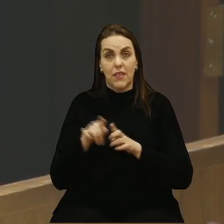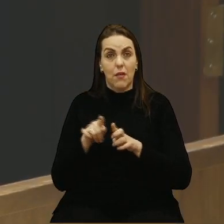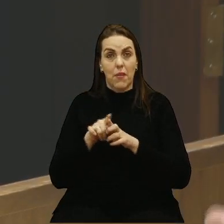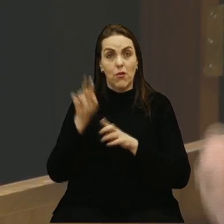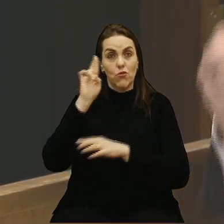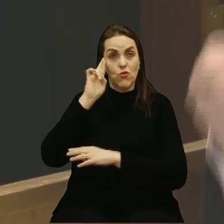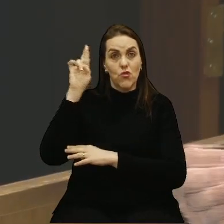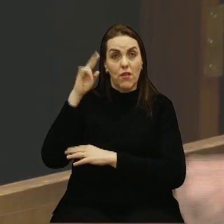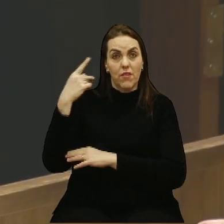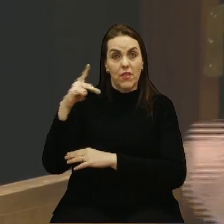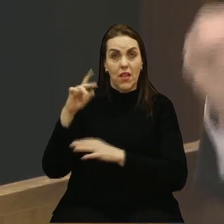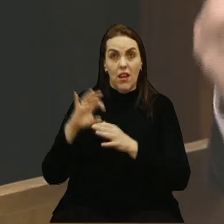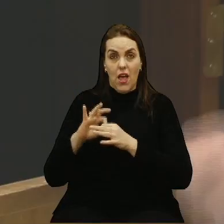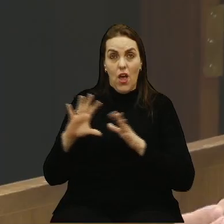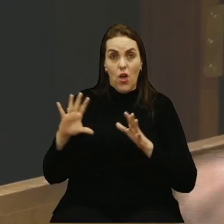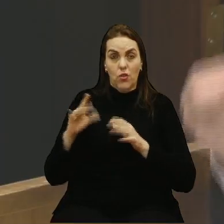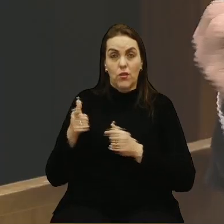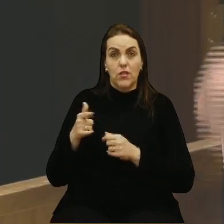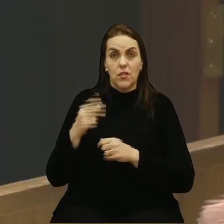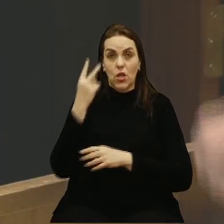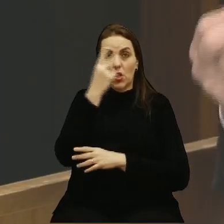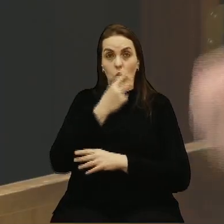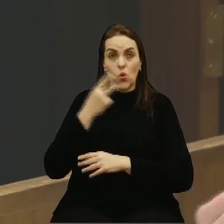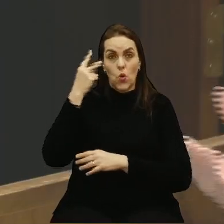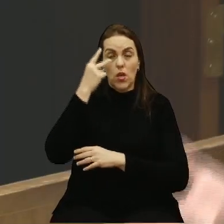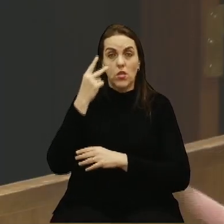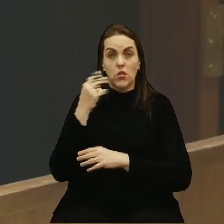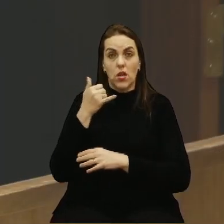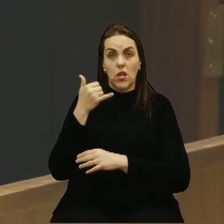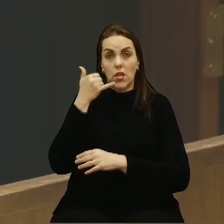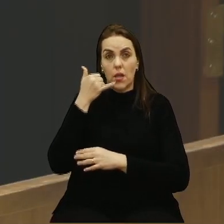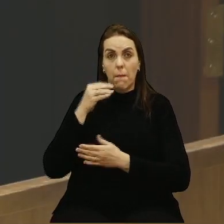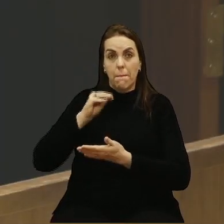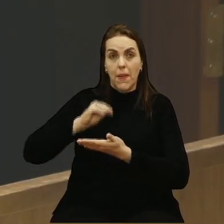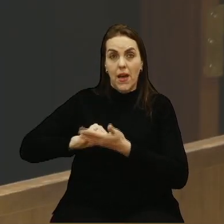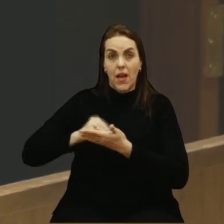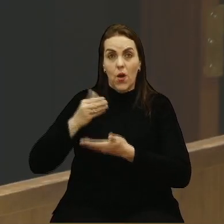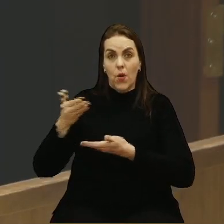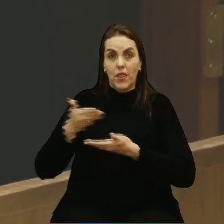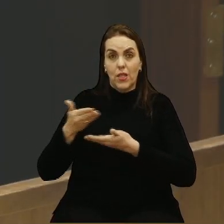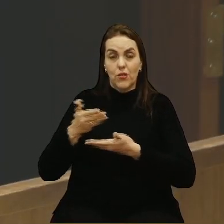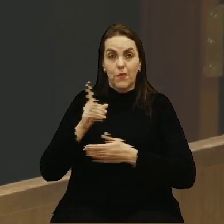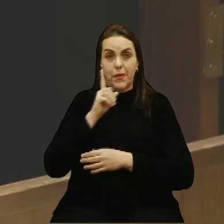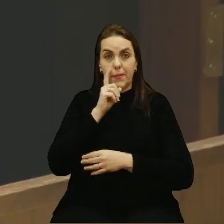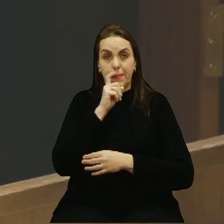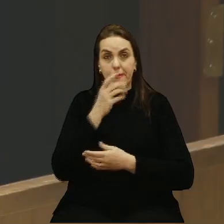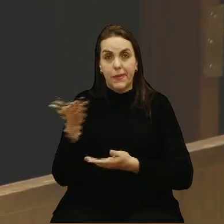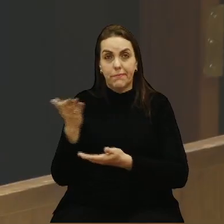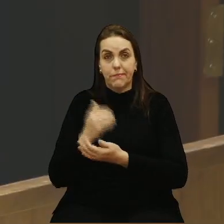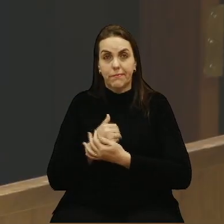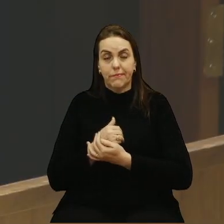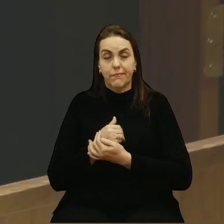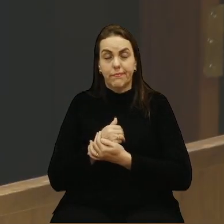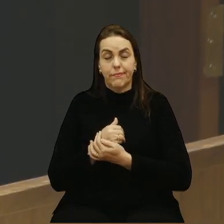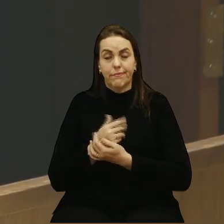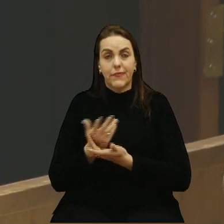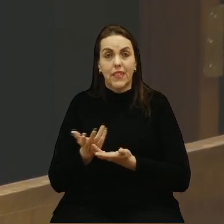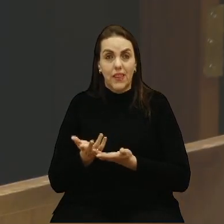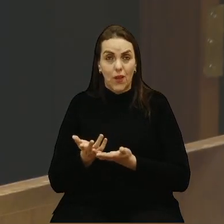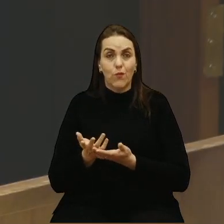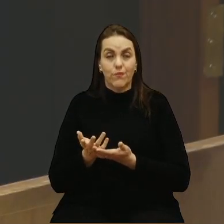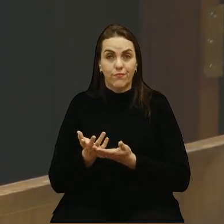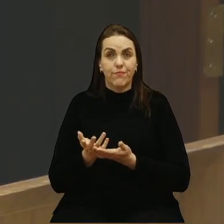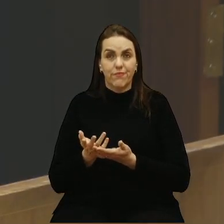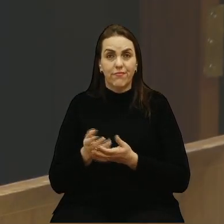que autorizam ele ficar 2 horas esperando para conseguir marcar uma consulta. Uma parte, vereador. Senhoras e senhores,